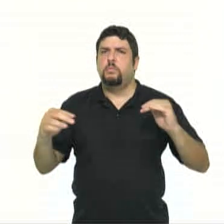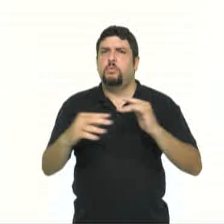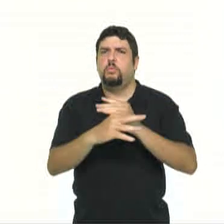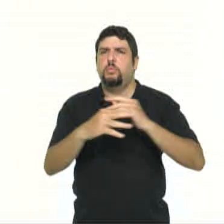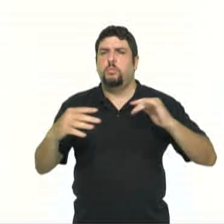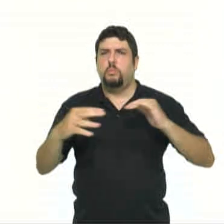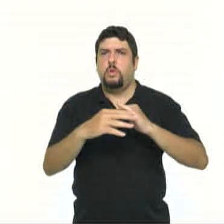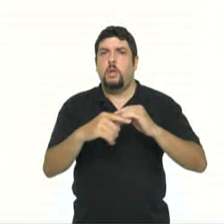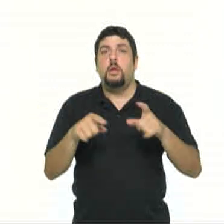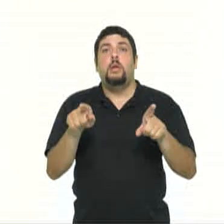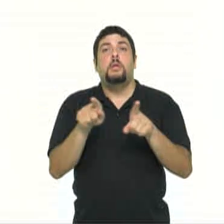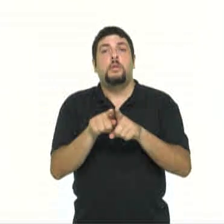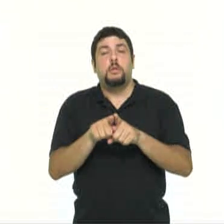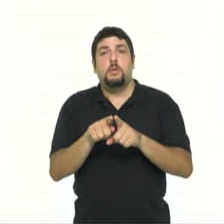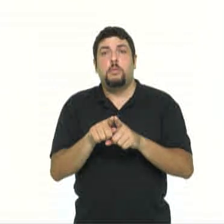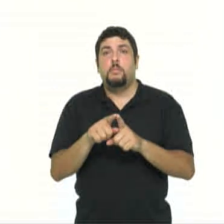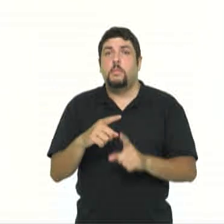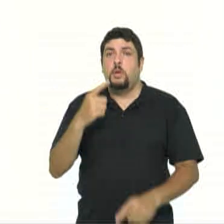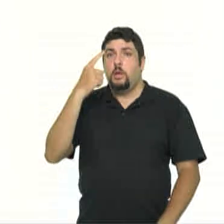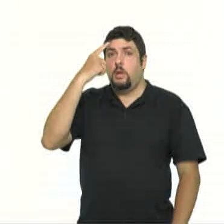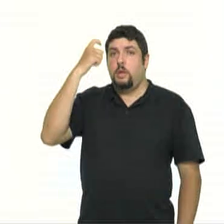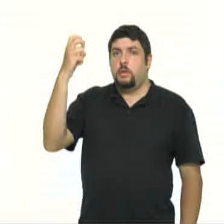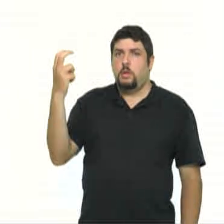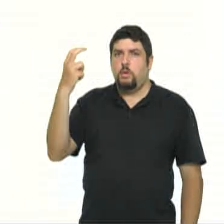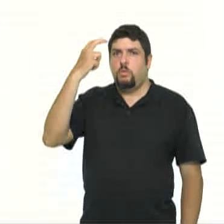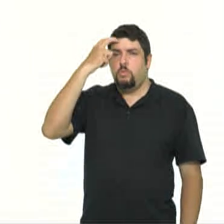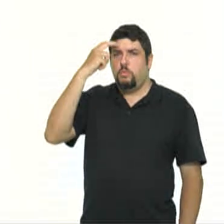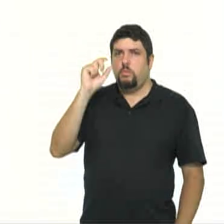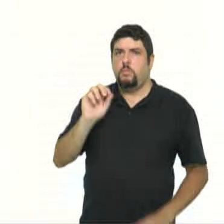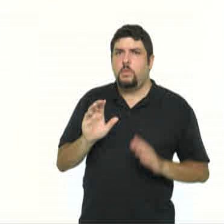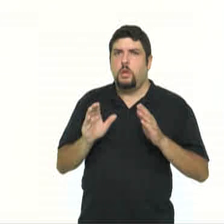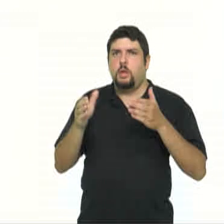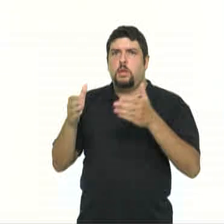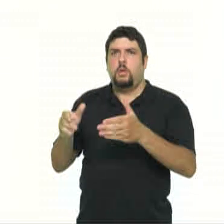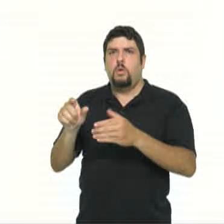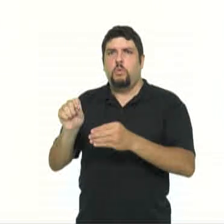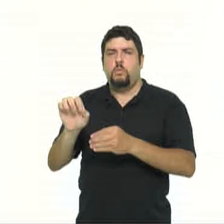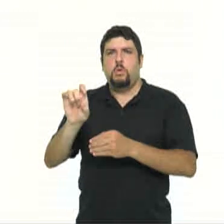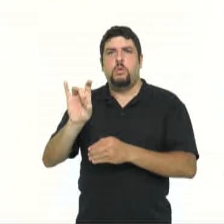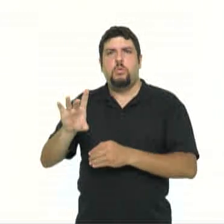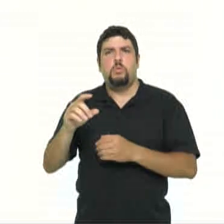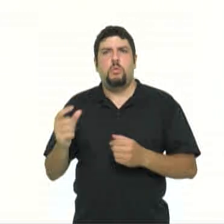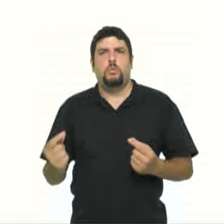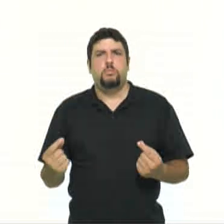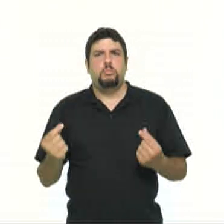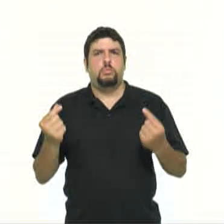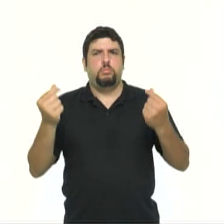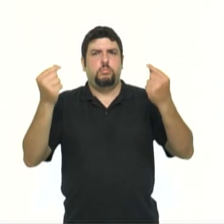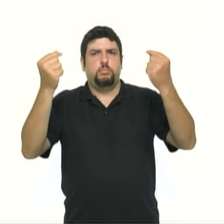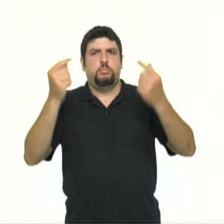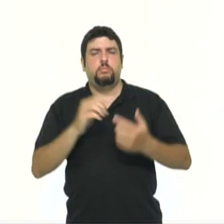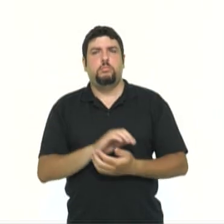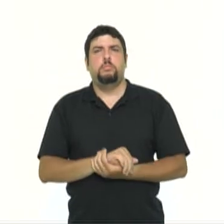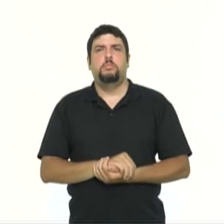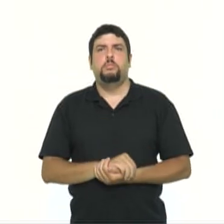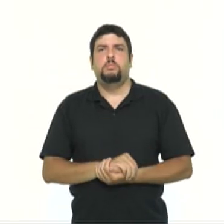concepção cultural de que a arte é direcionada aos mais favorecidos